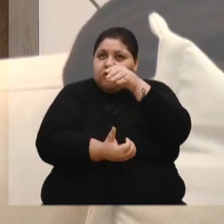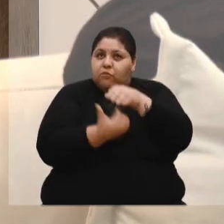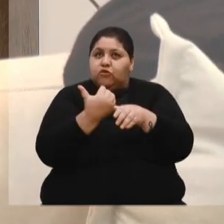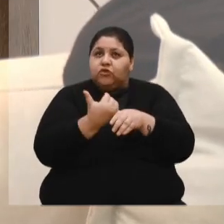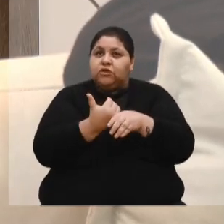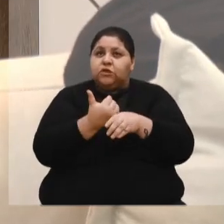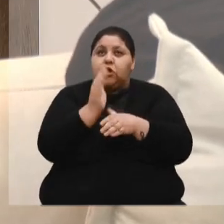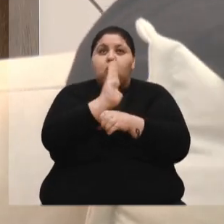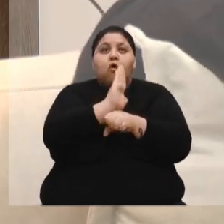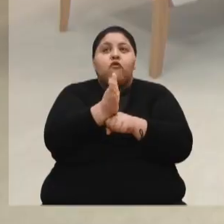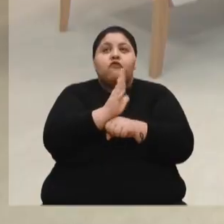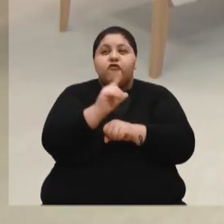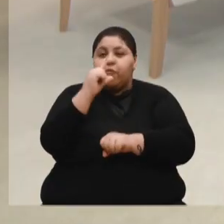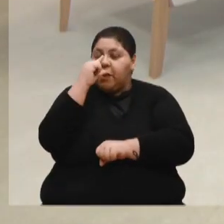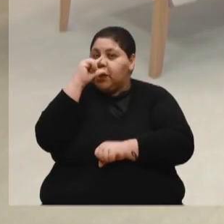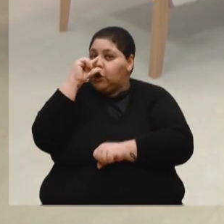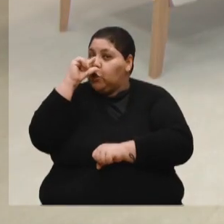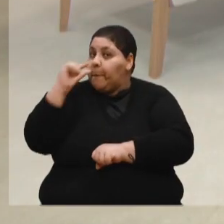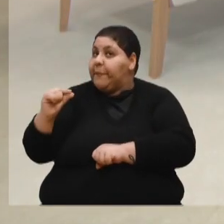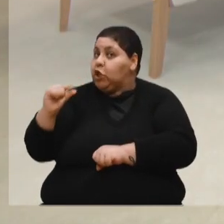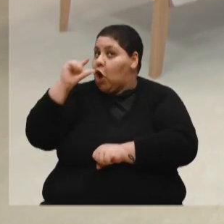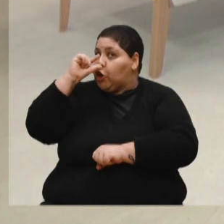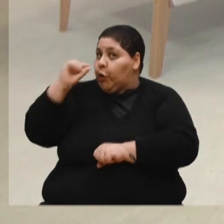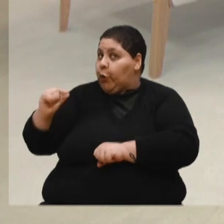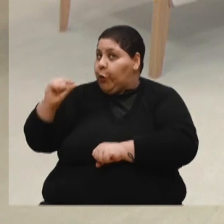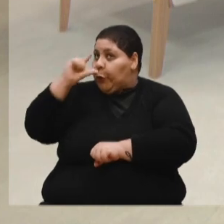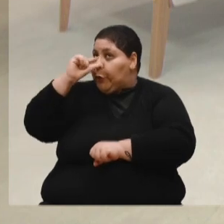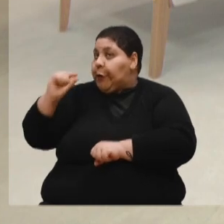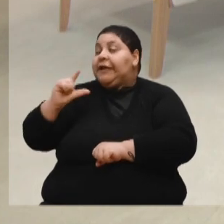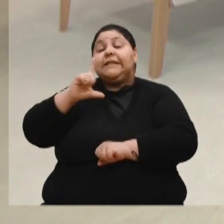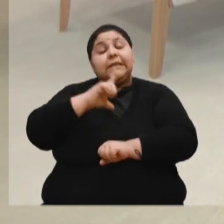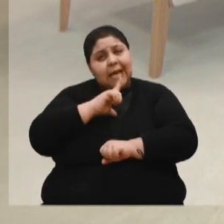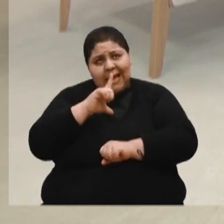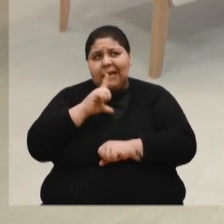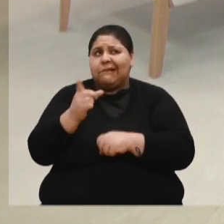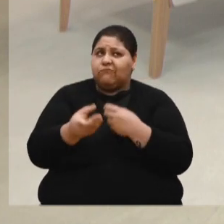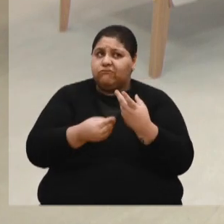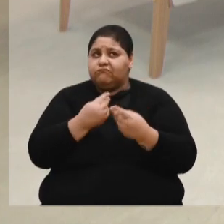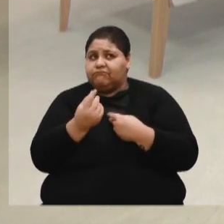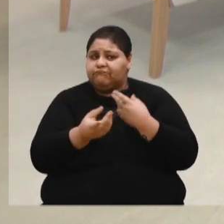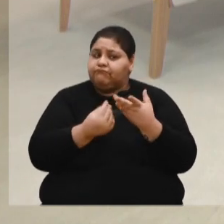série dos Pinóquios. Então, queira ou não, tem algum traço aí sim, né?